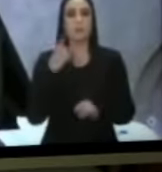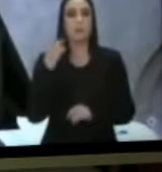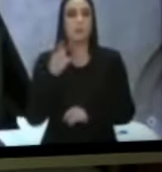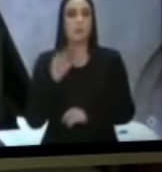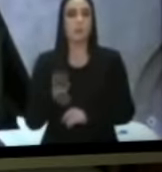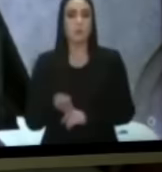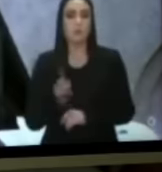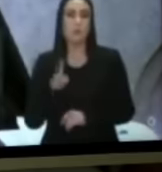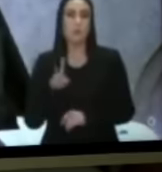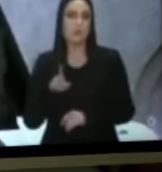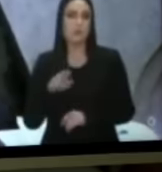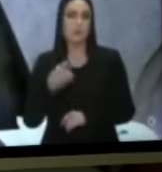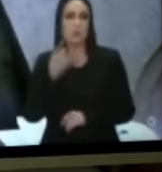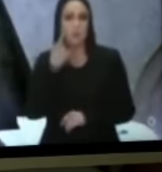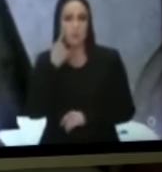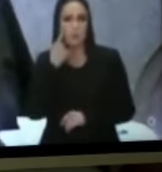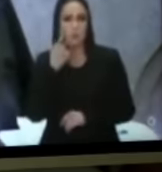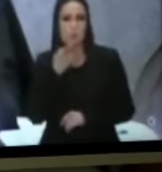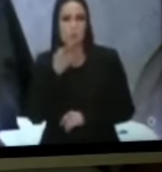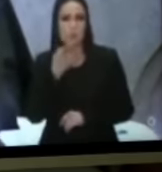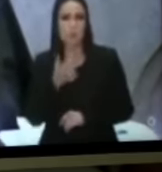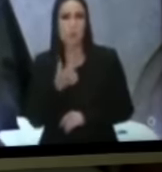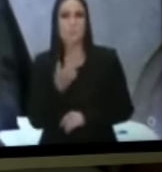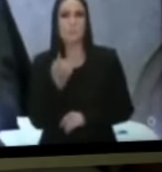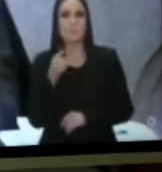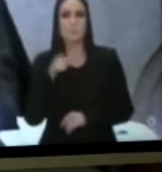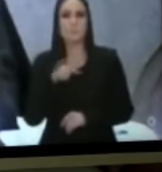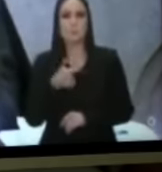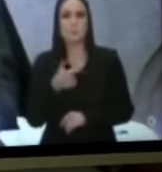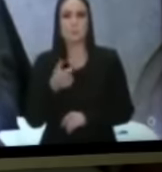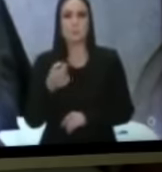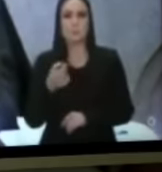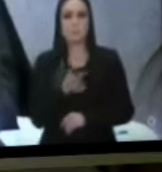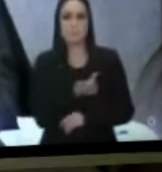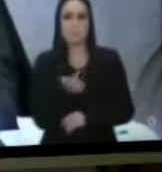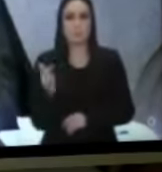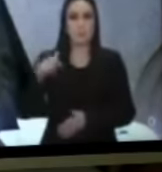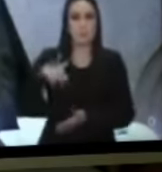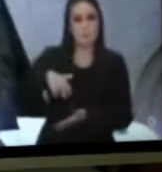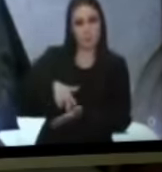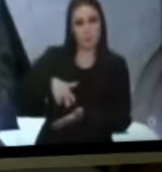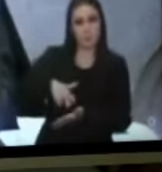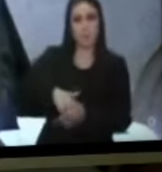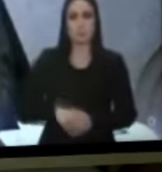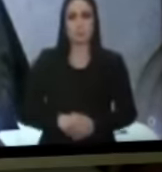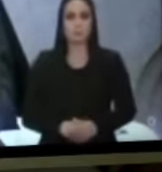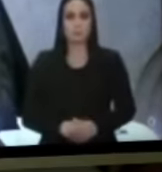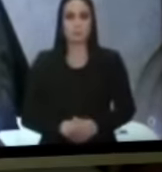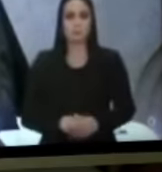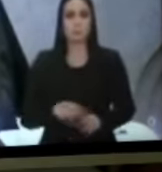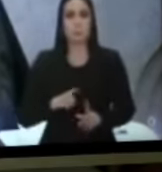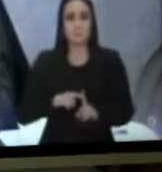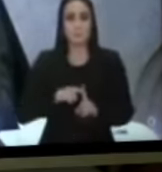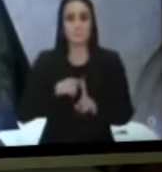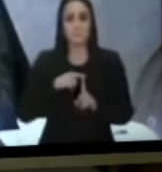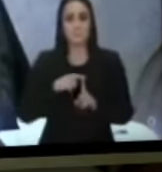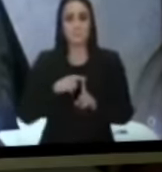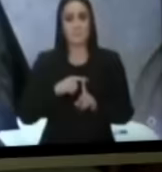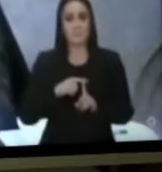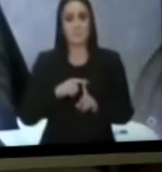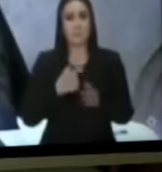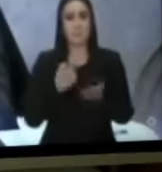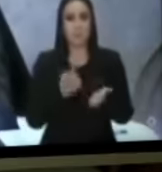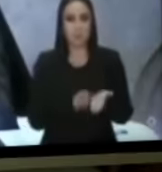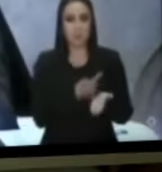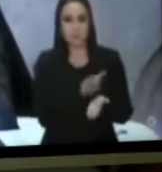entenda de mais de 1200 acordos de não persecução penal e mais da e o acordo de